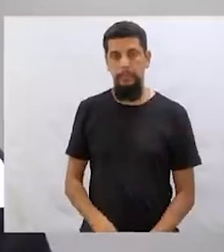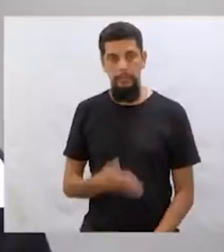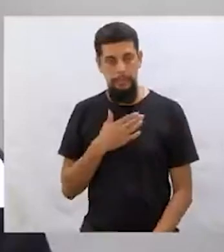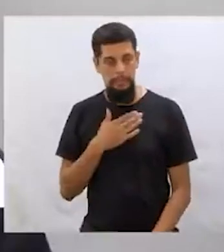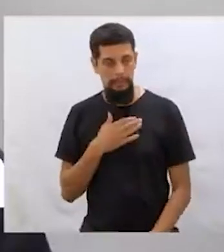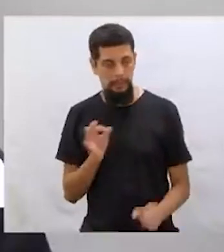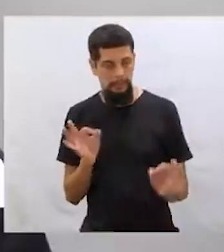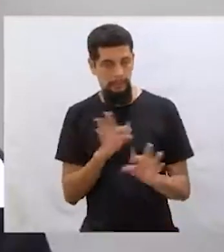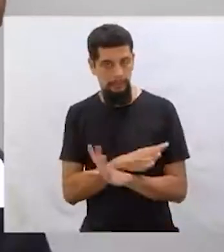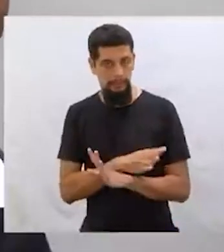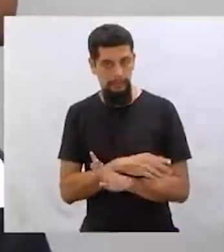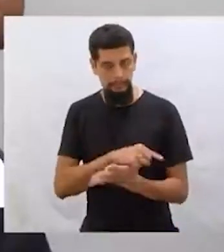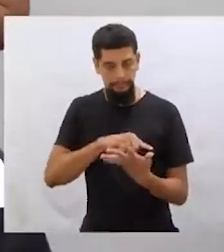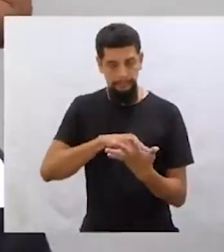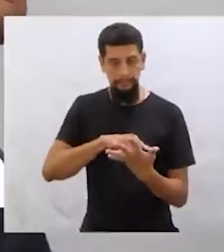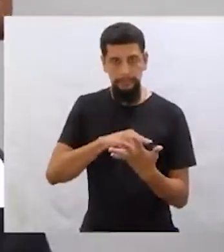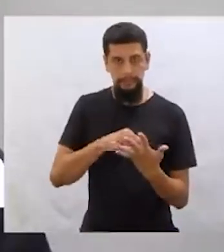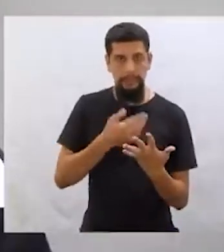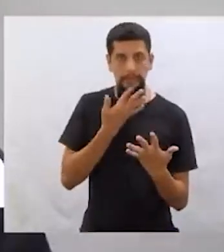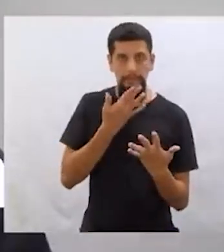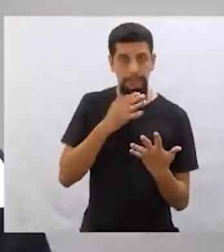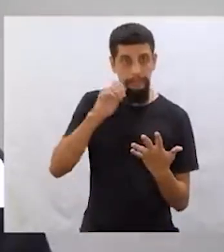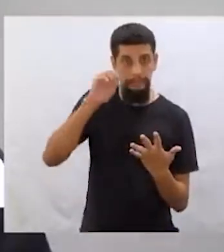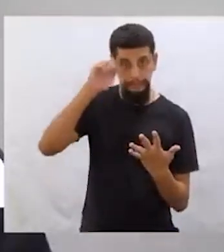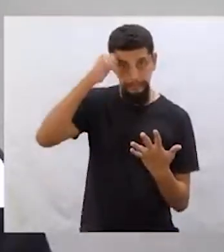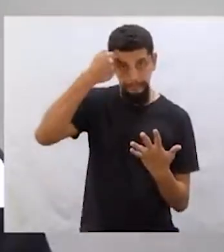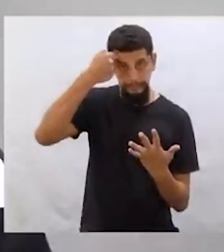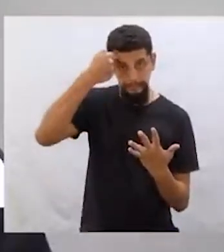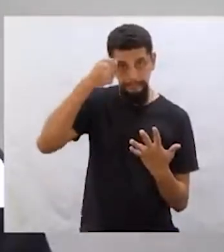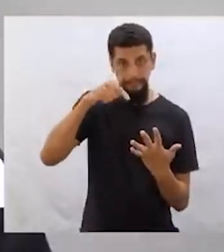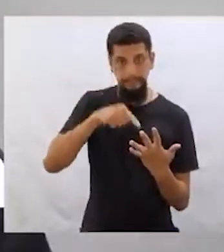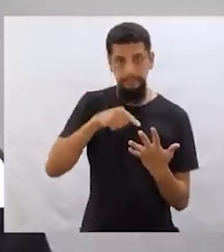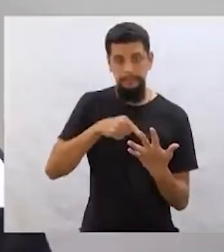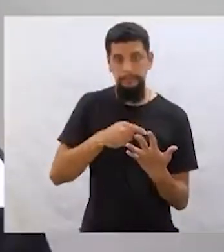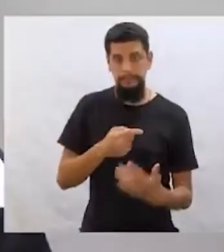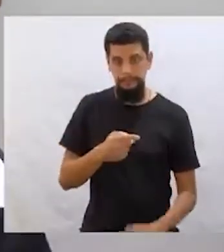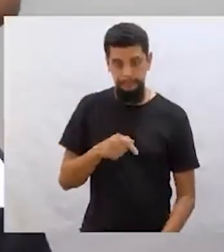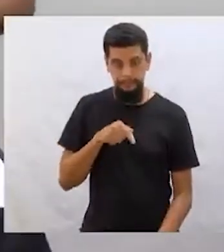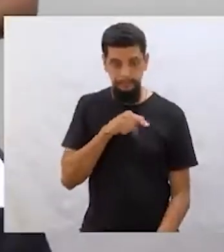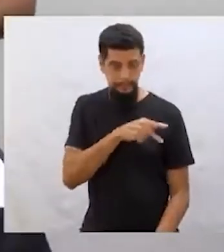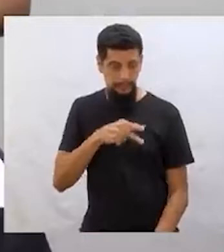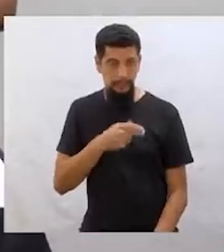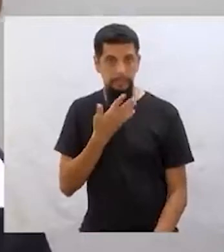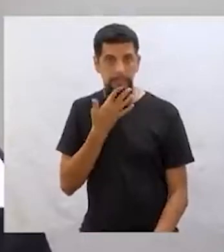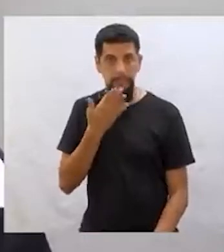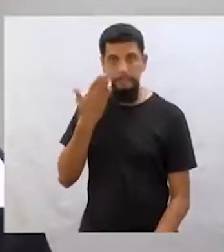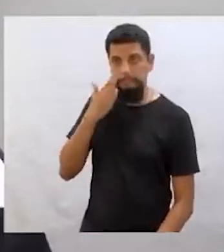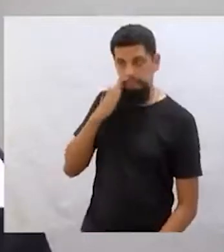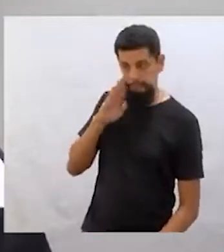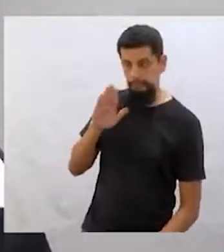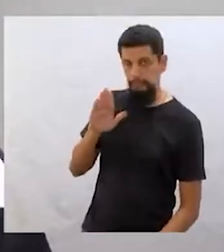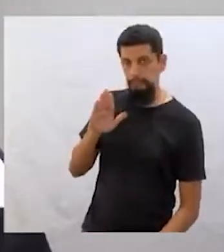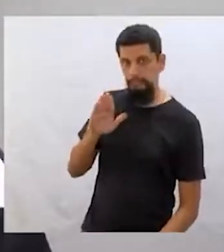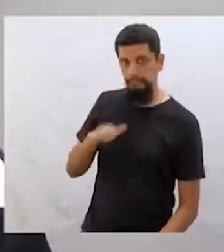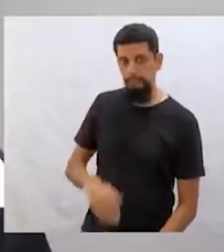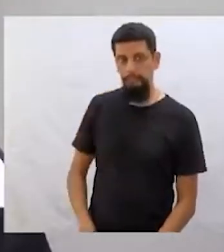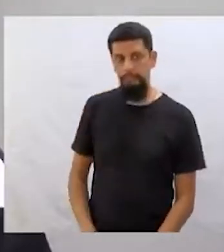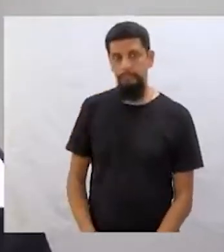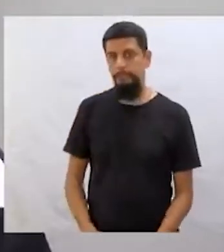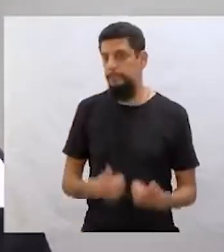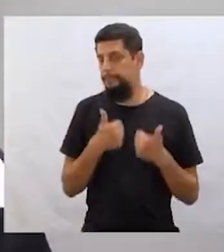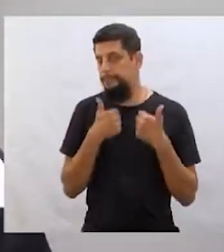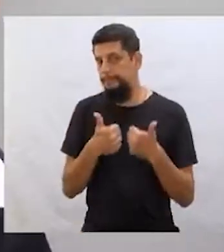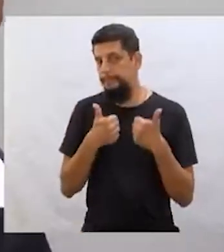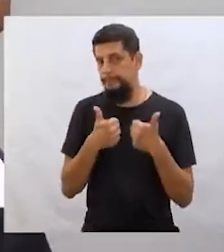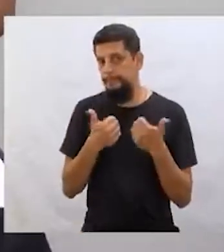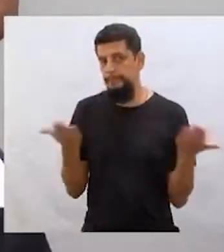meu tabuleiro está com uma mão contornada de preto. E da professora de azul, professora Lina, né? Azul.